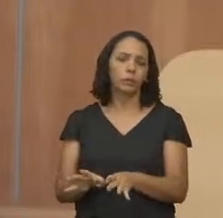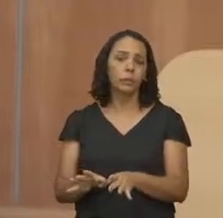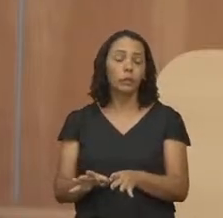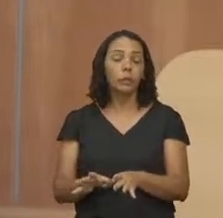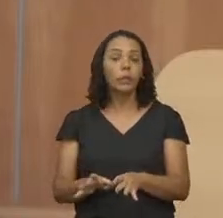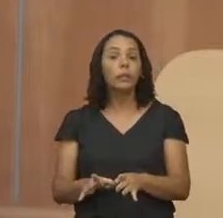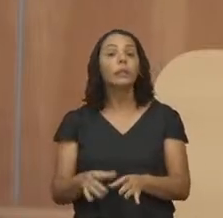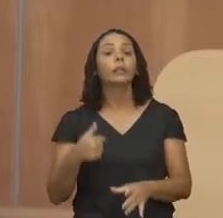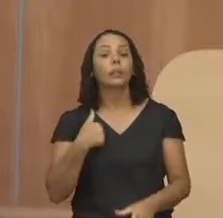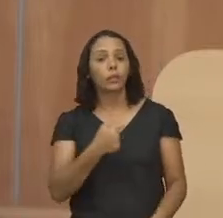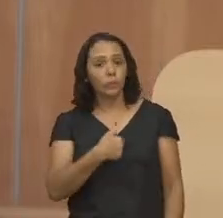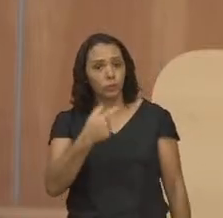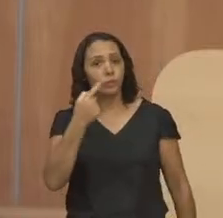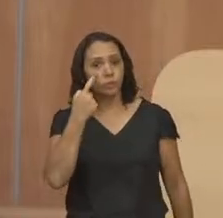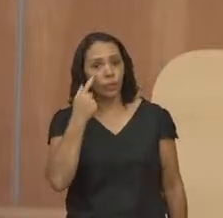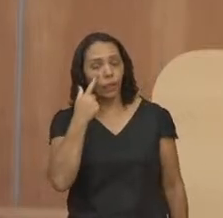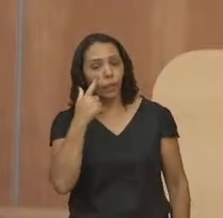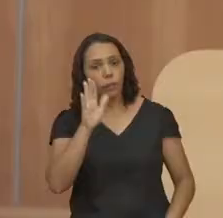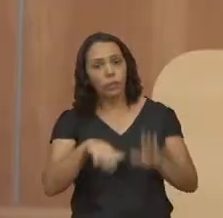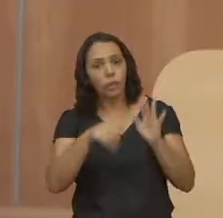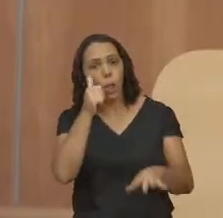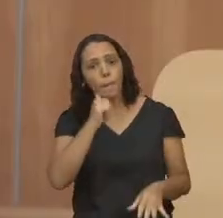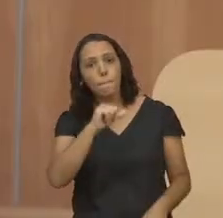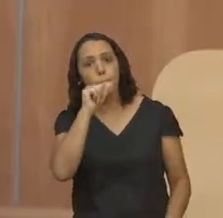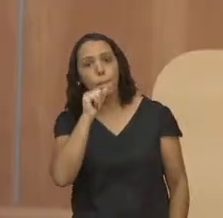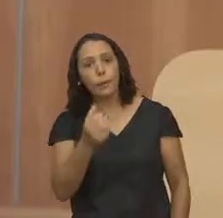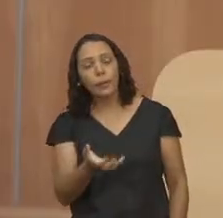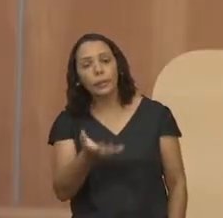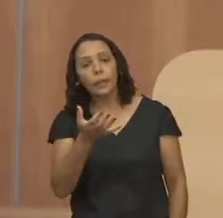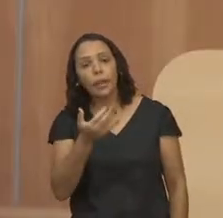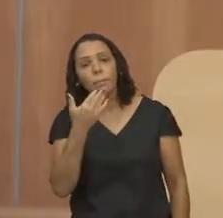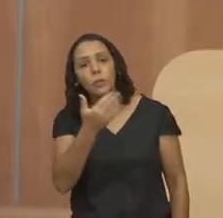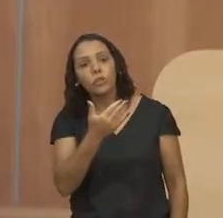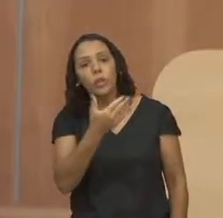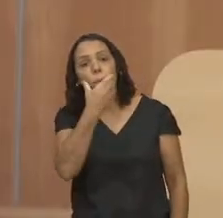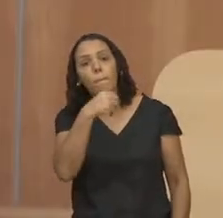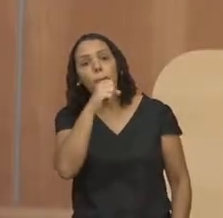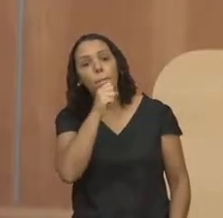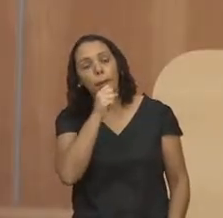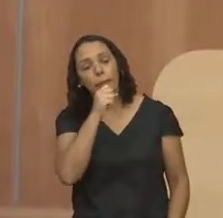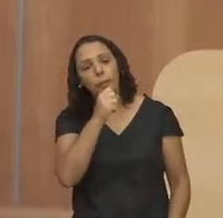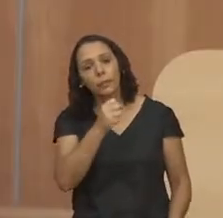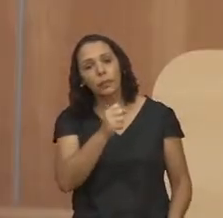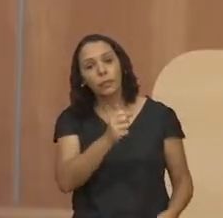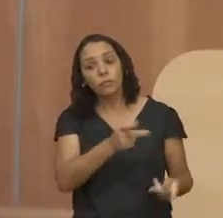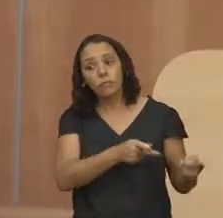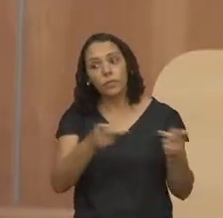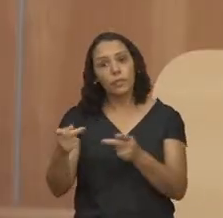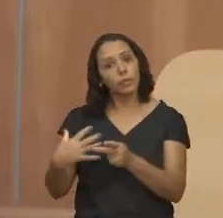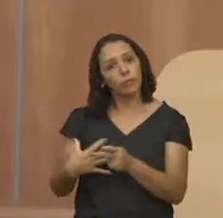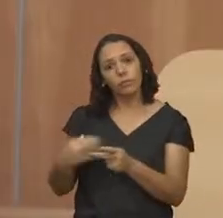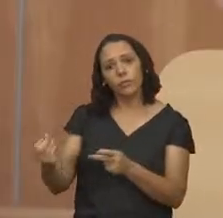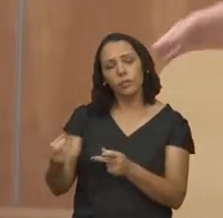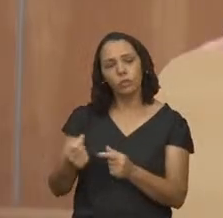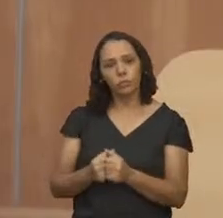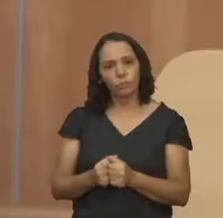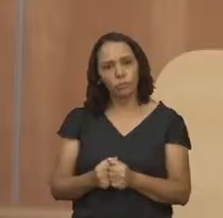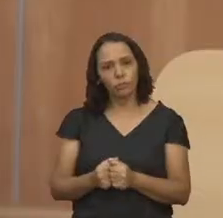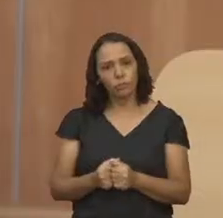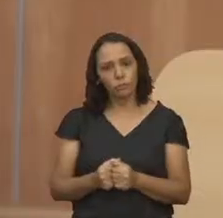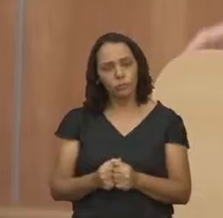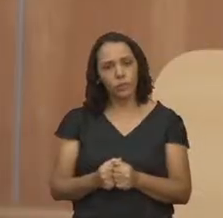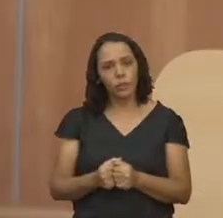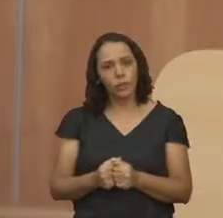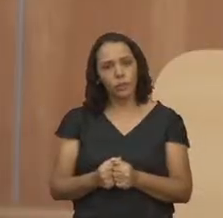uma sentença para que os pais visitem aquela criança, acompanhem aquele bebê, que não foi feito pela mãe